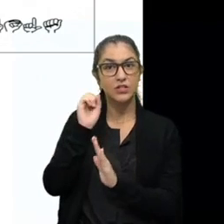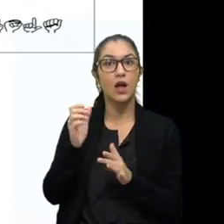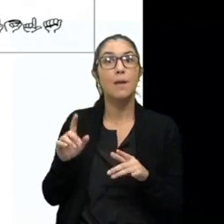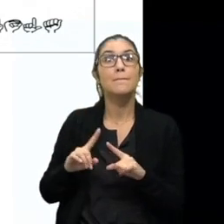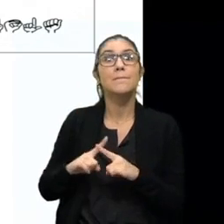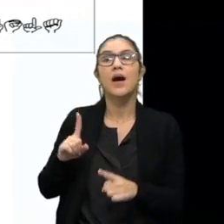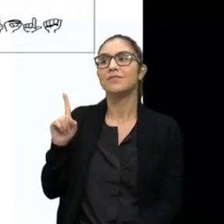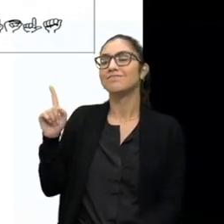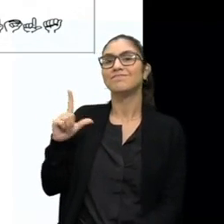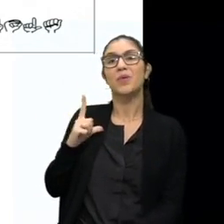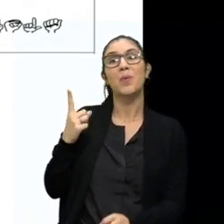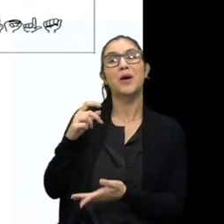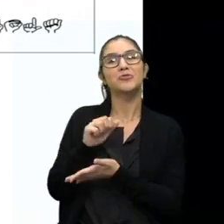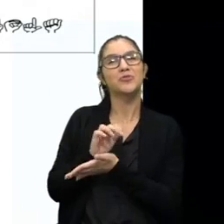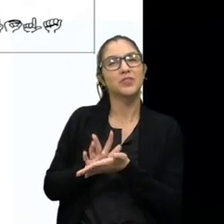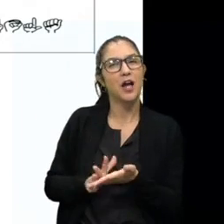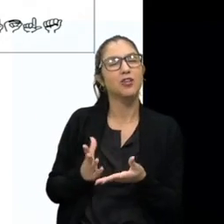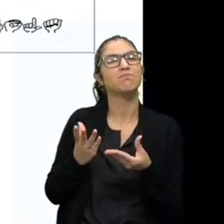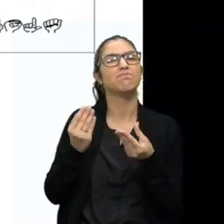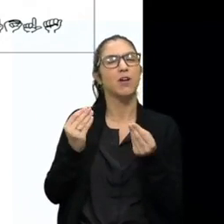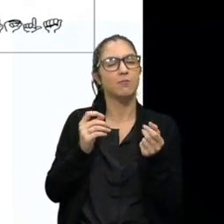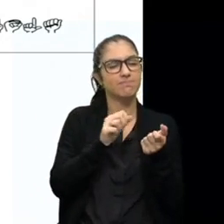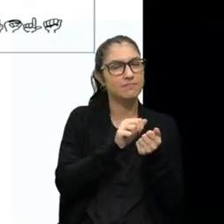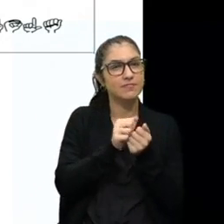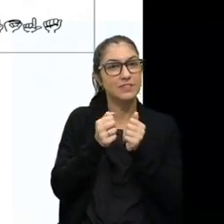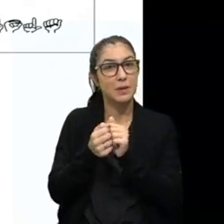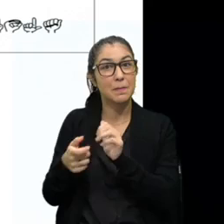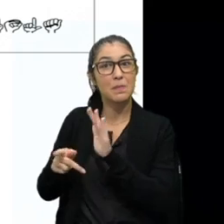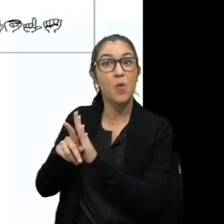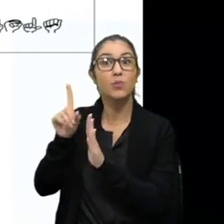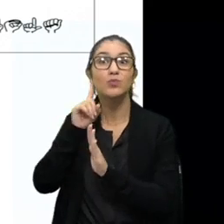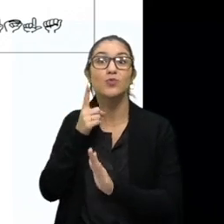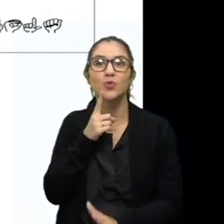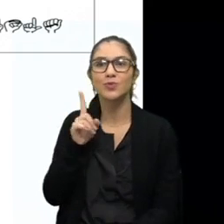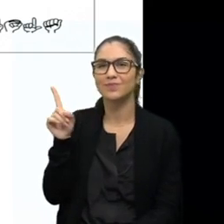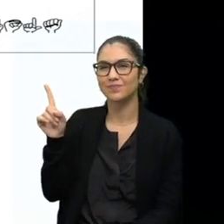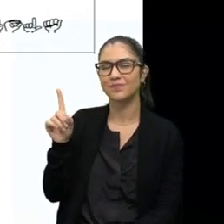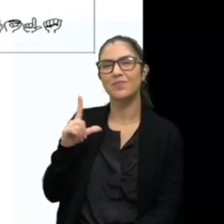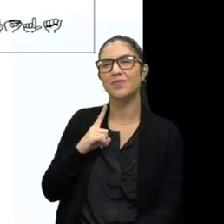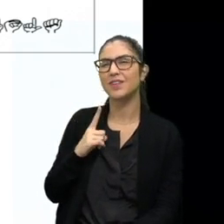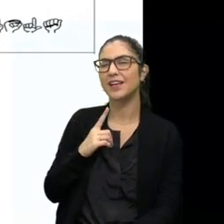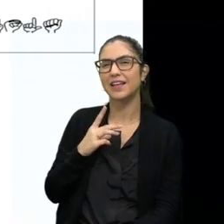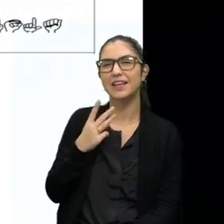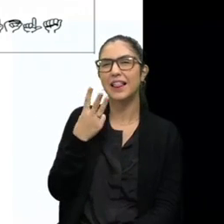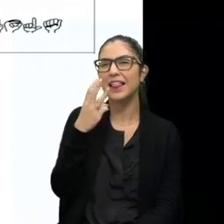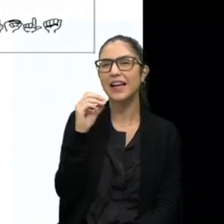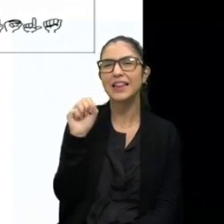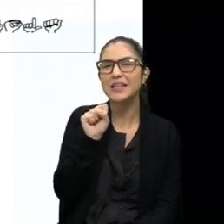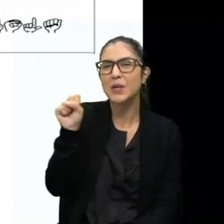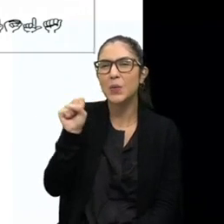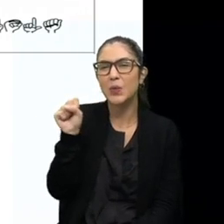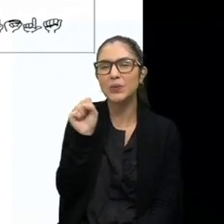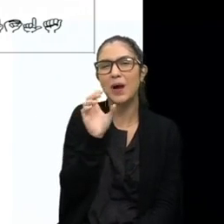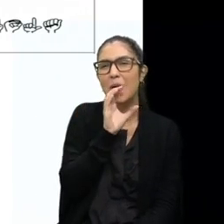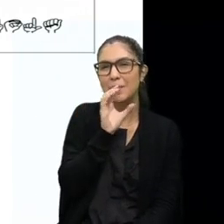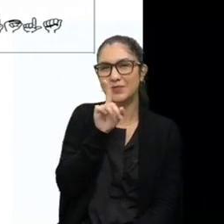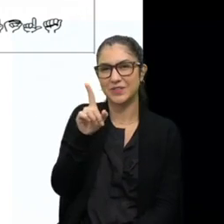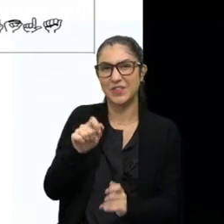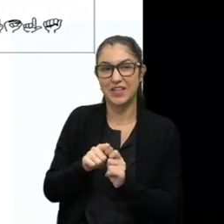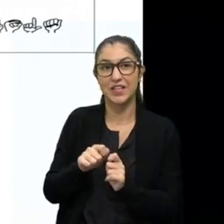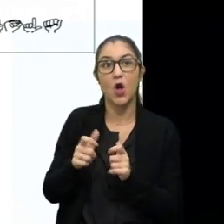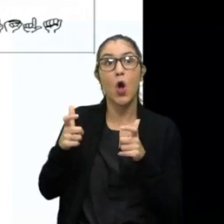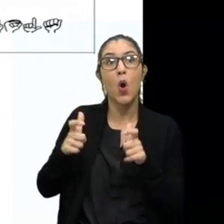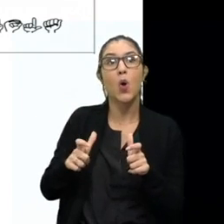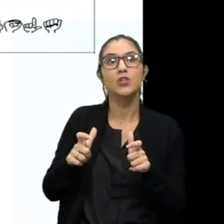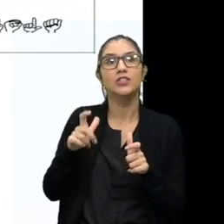Agora, temos aqui uma atividade bem adaptada para a surdez. Essa aí eu vou dar 30 segundos para vocês fazerem também. Onde